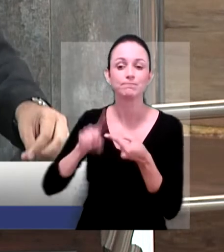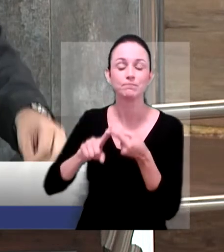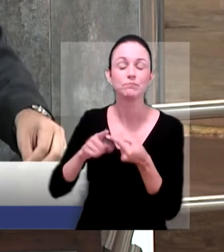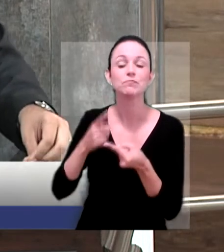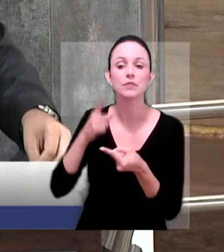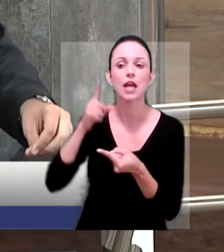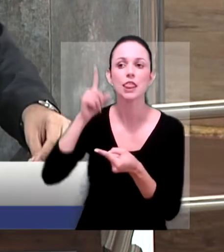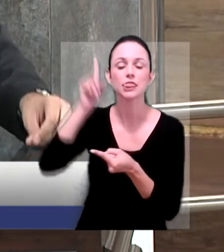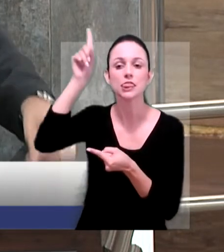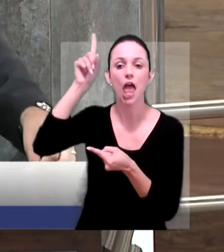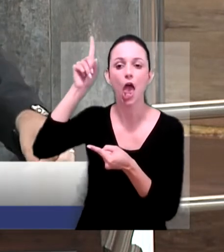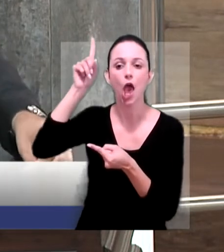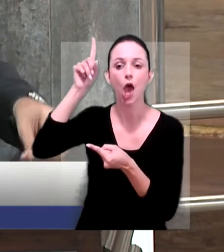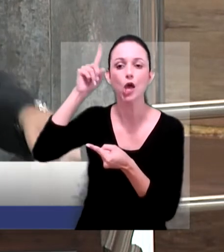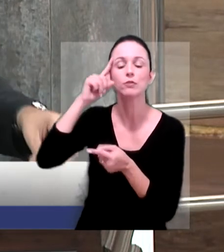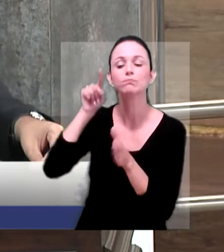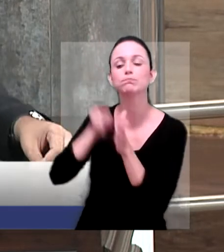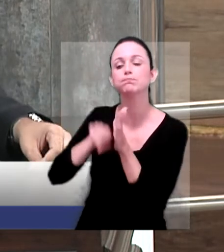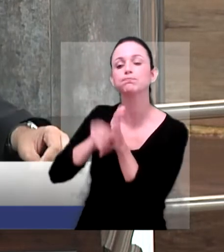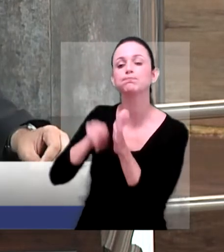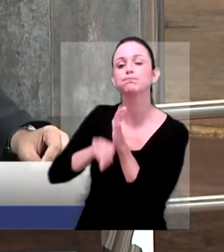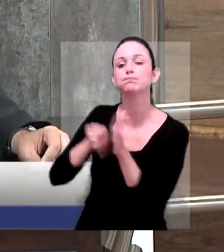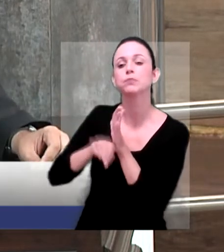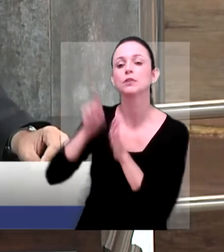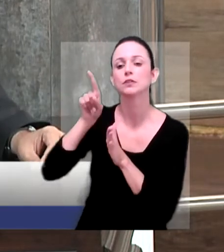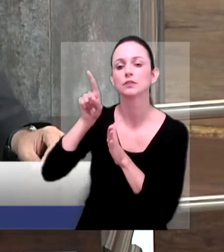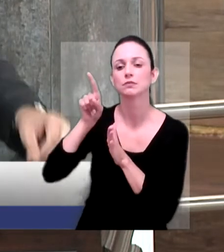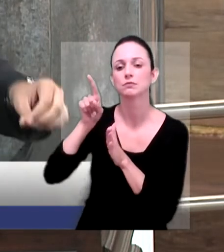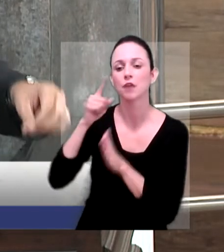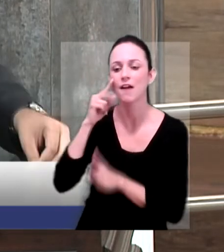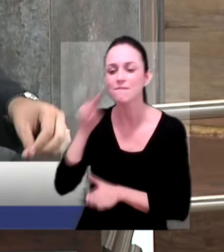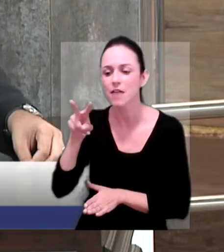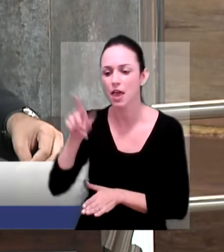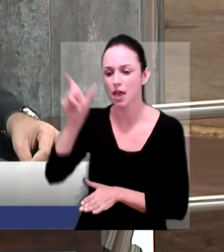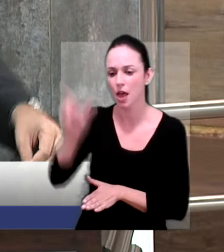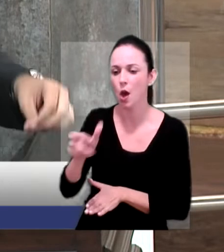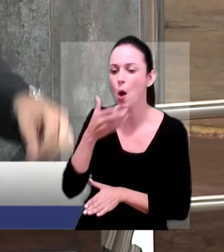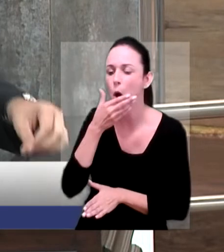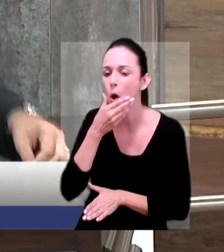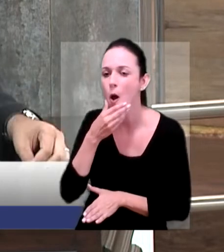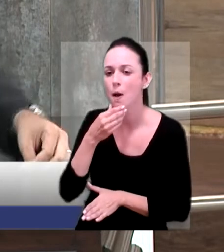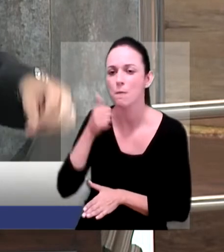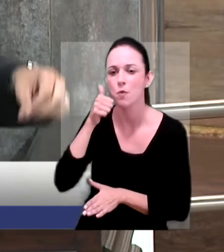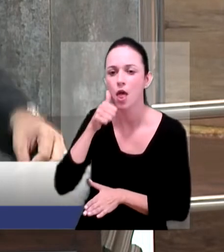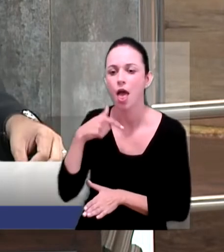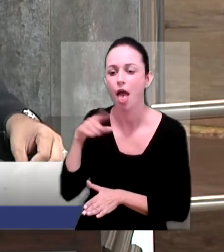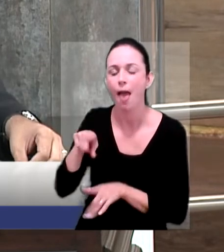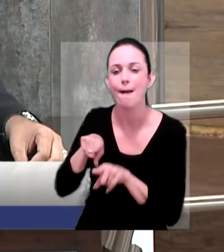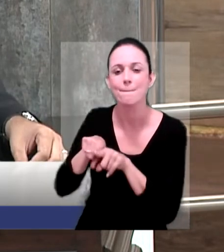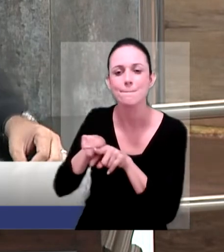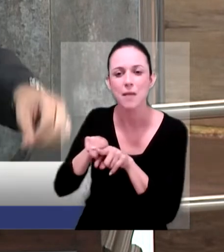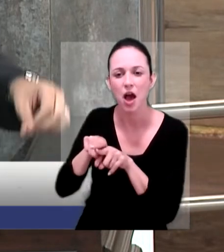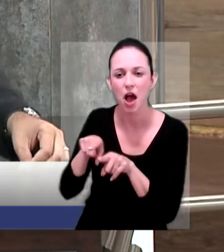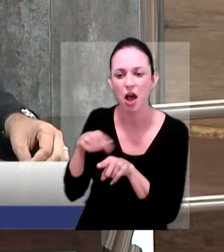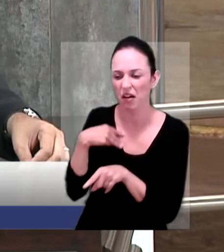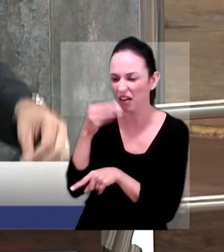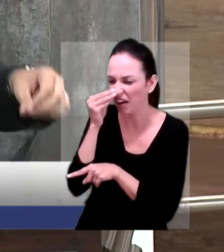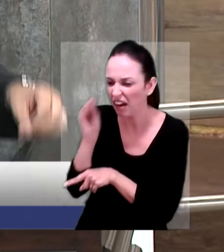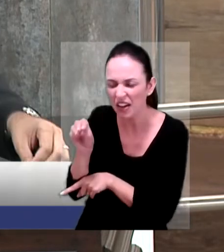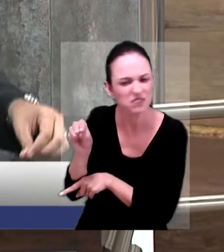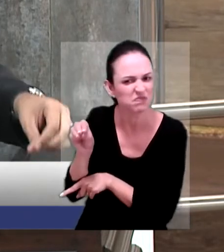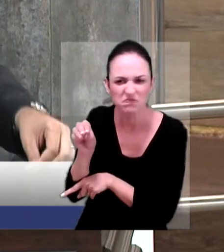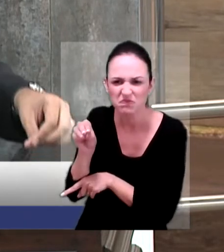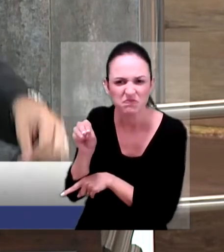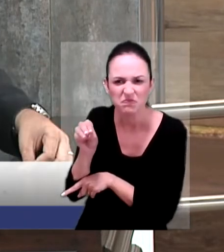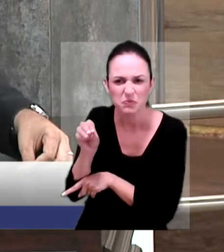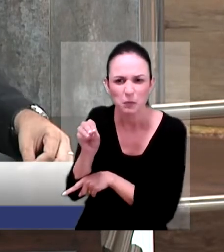Toda vez que vimos um irmão nosso ou uma irmã, e podemos fazer algo por ela e não fazemos, nos omitimos, a história